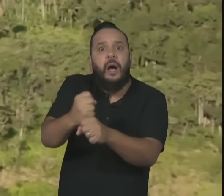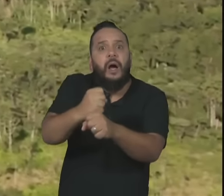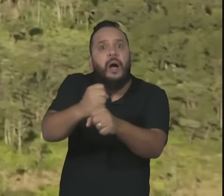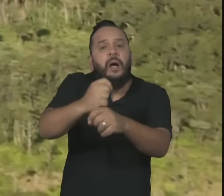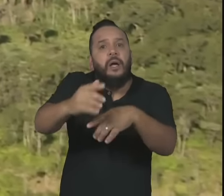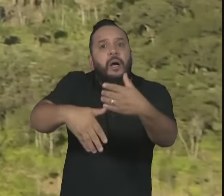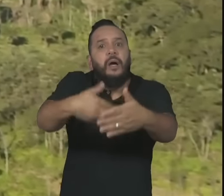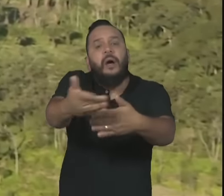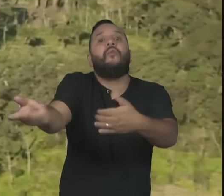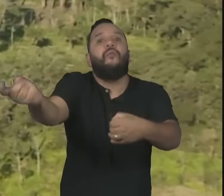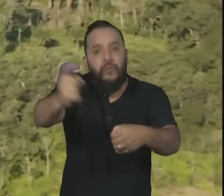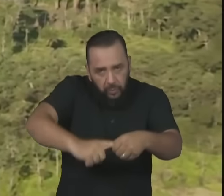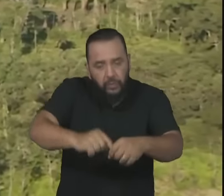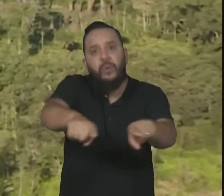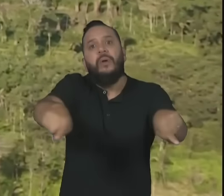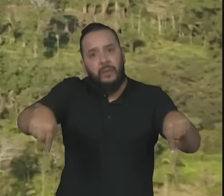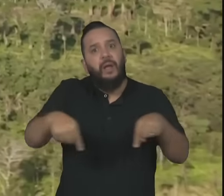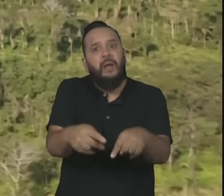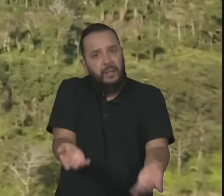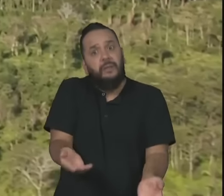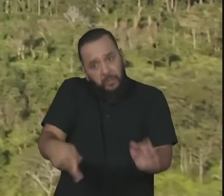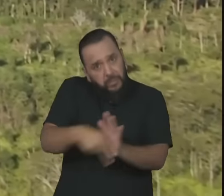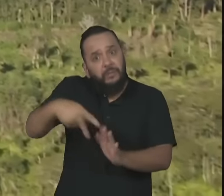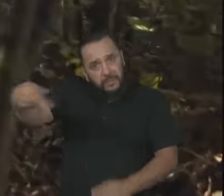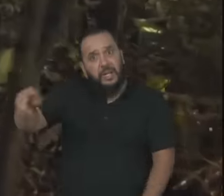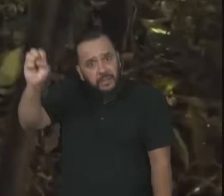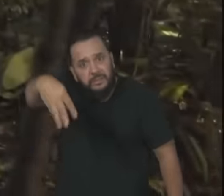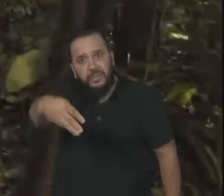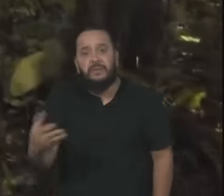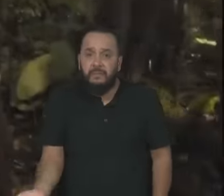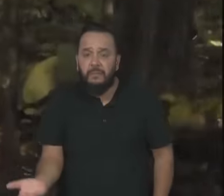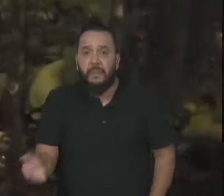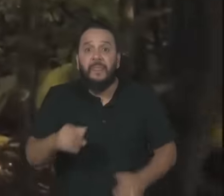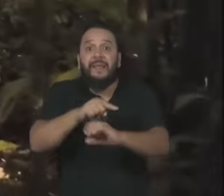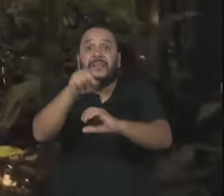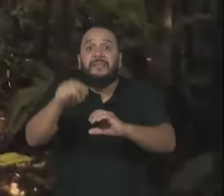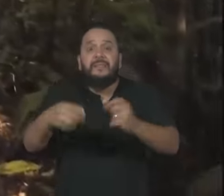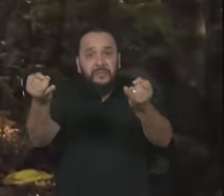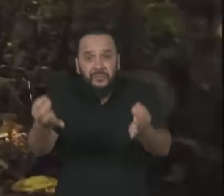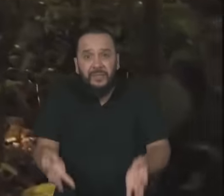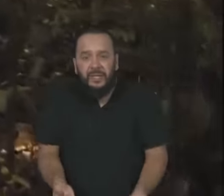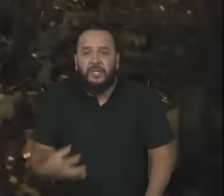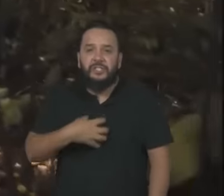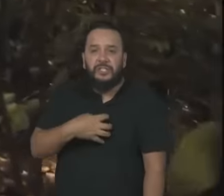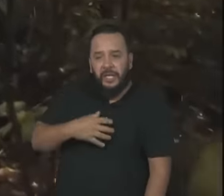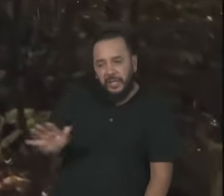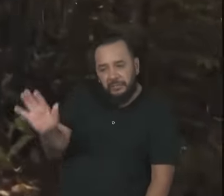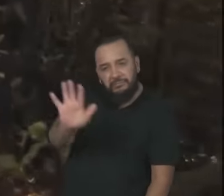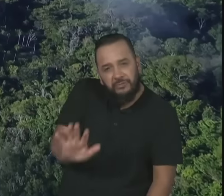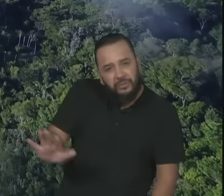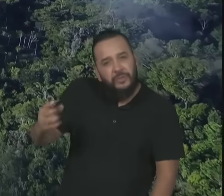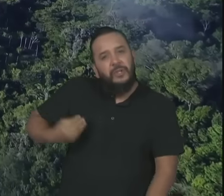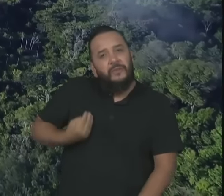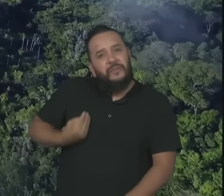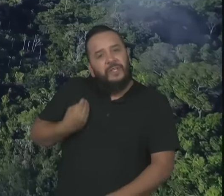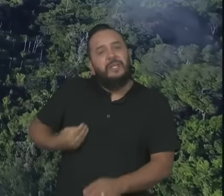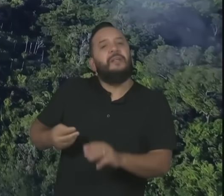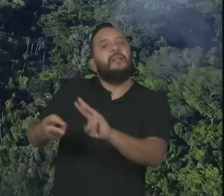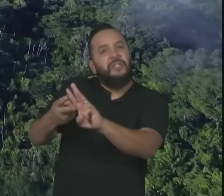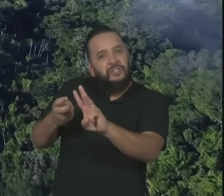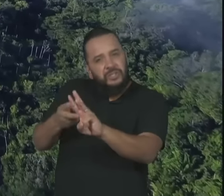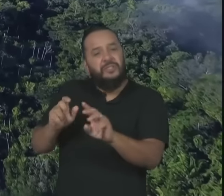depois. É um tema que interessa a todos nós. A ciência afirma que o modo de viver indígena protege a biodiversidade